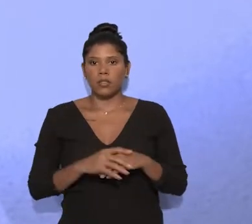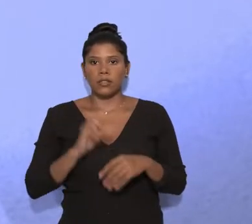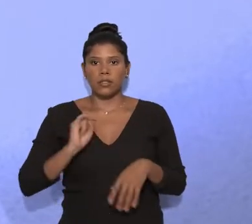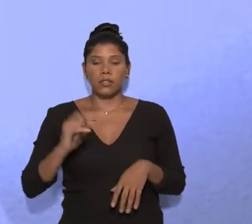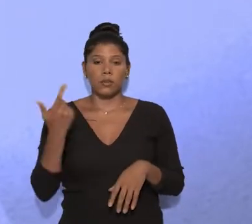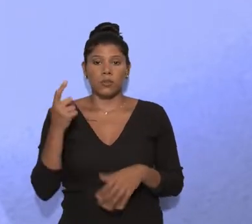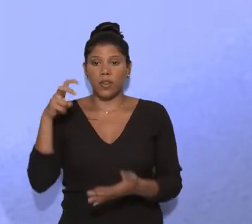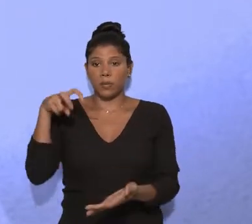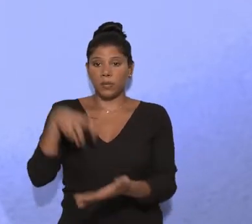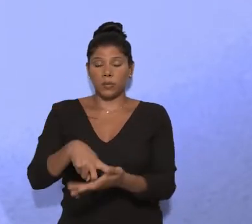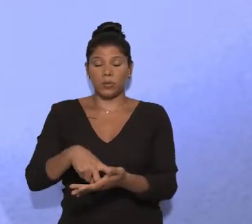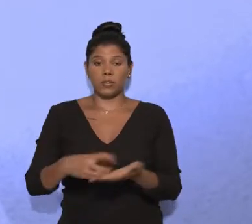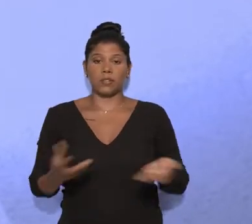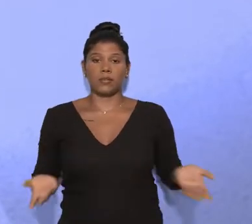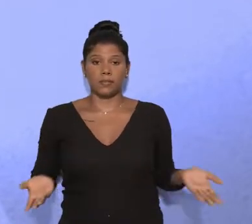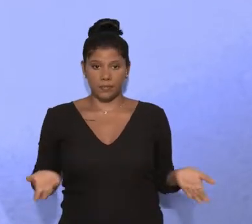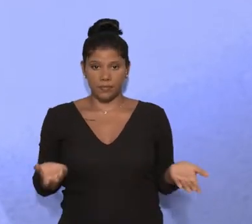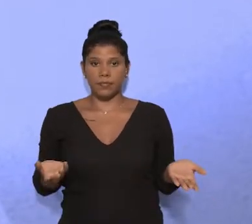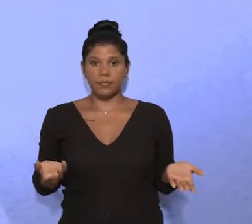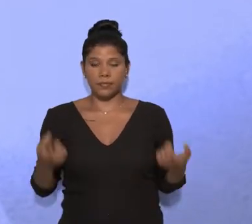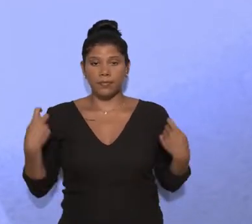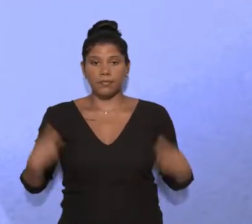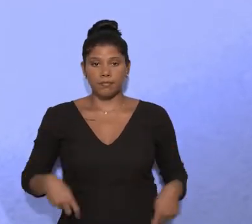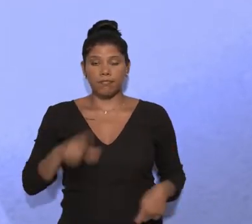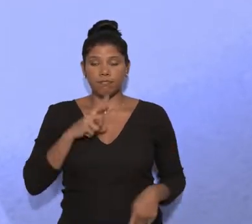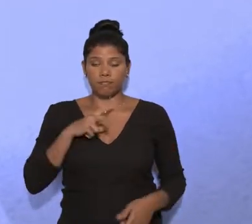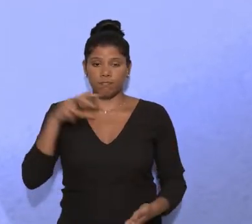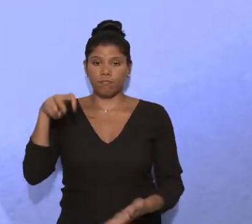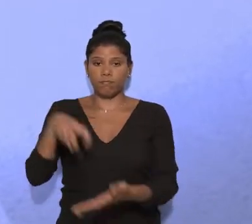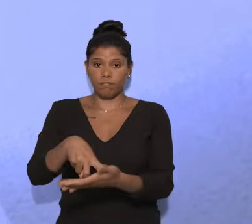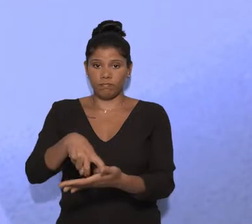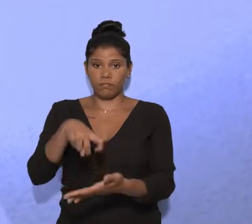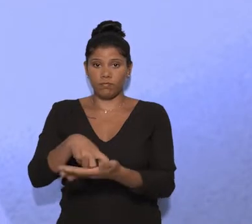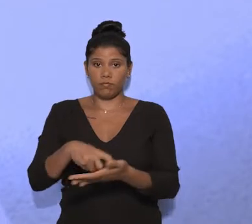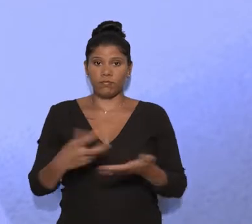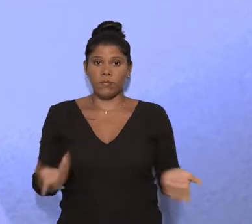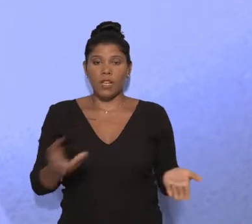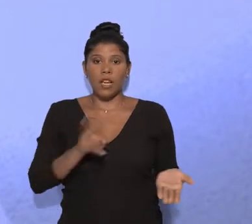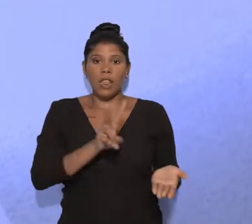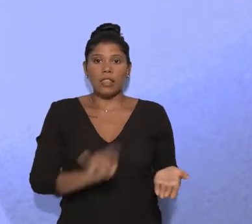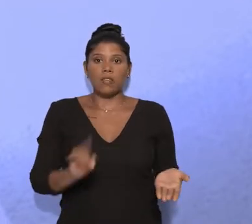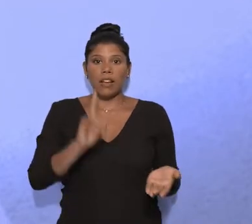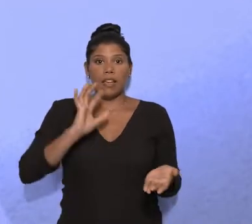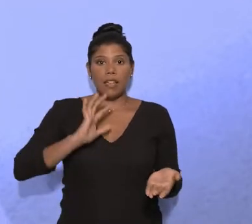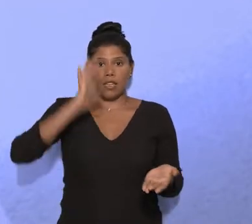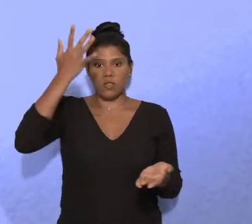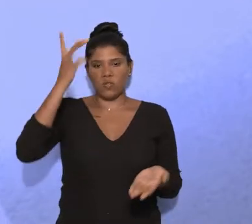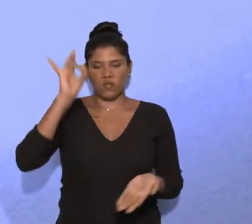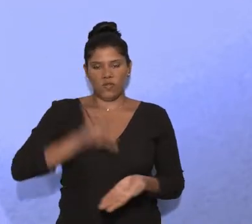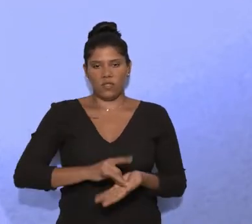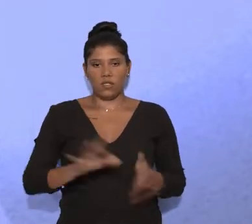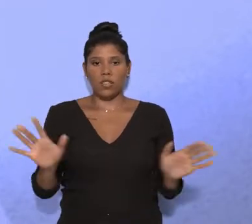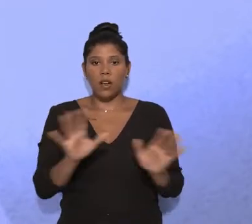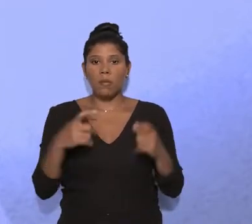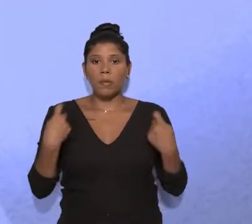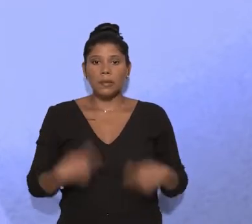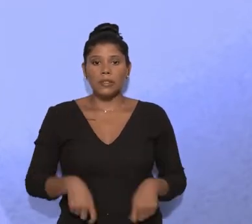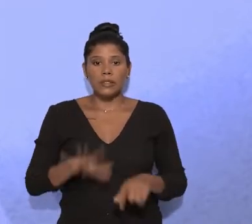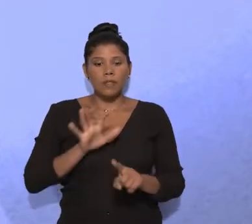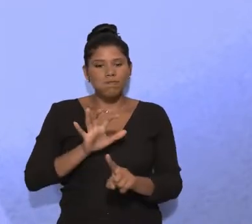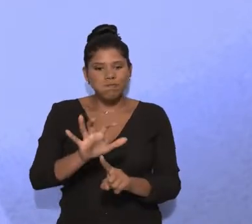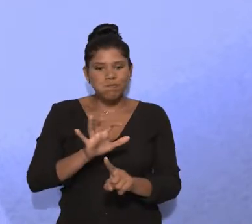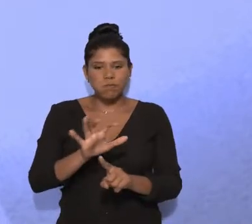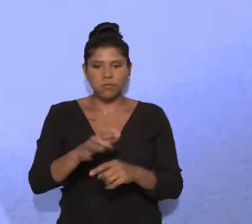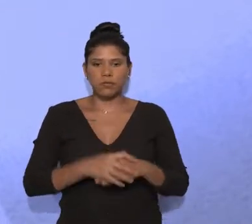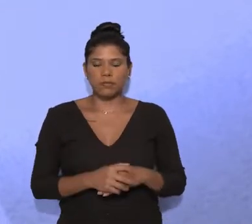houver punição esportiva. É a única situação que pode não resolver de vez, mas minimizar os casos. Porque se você for